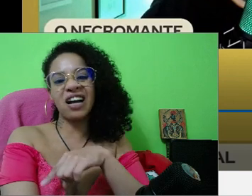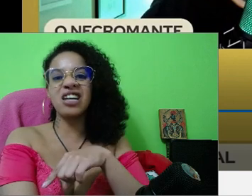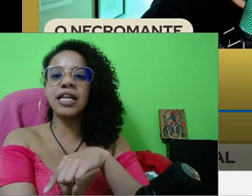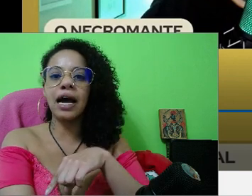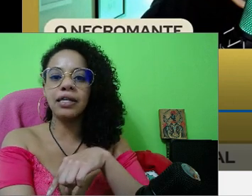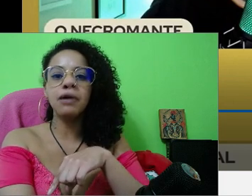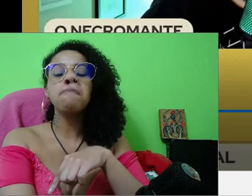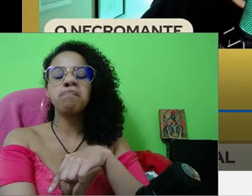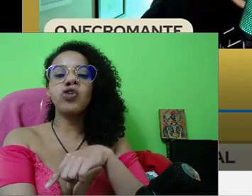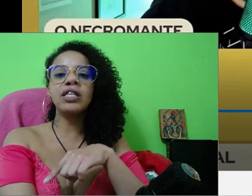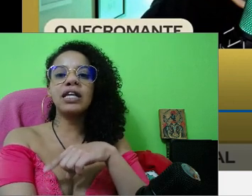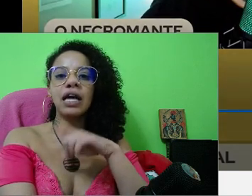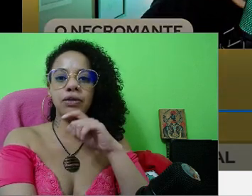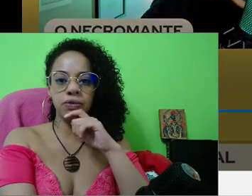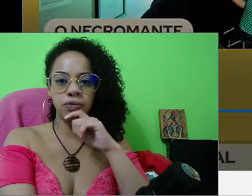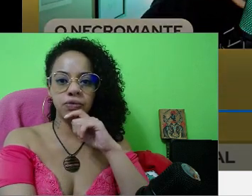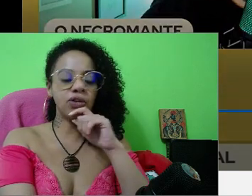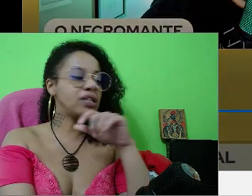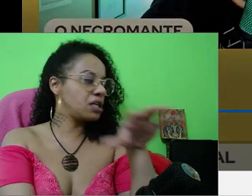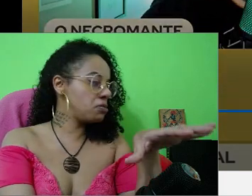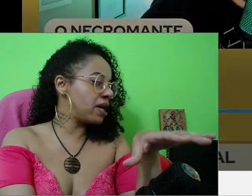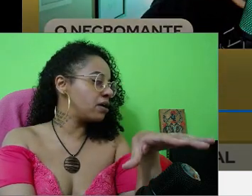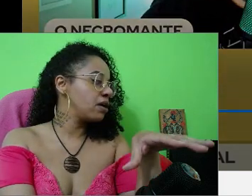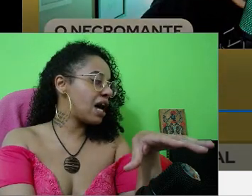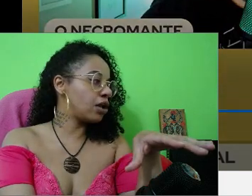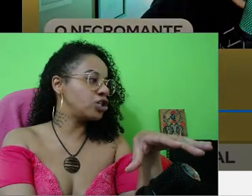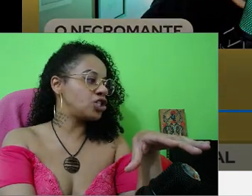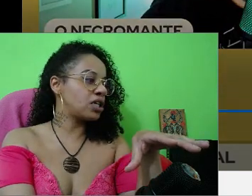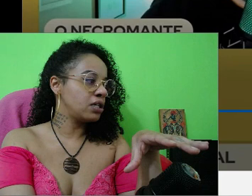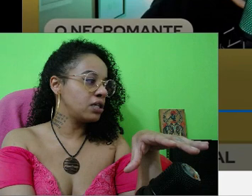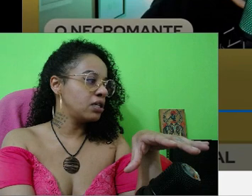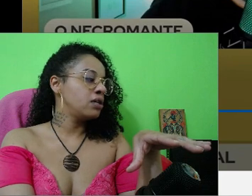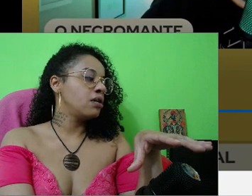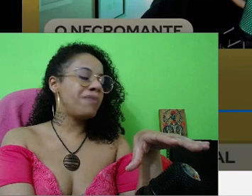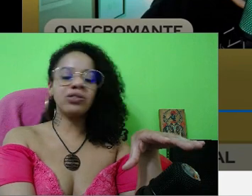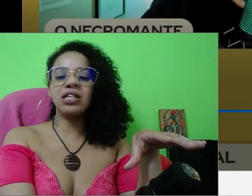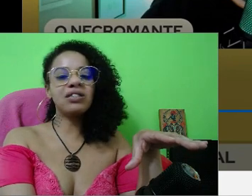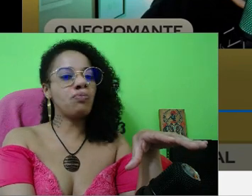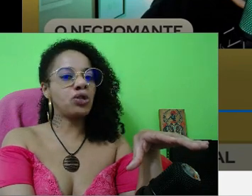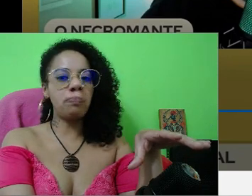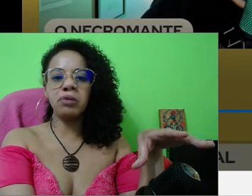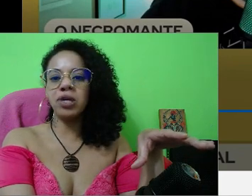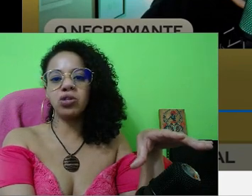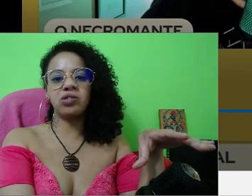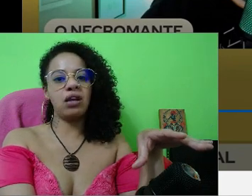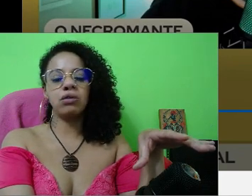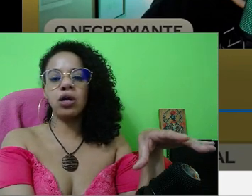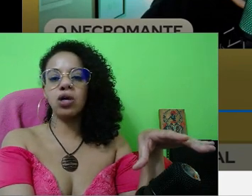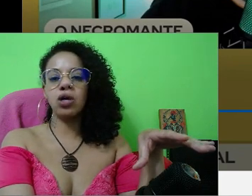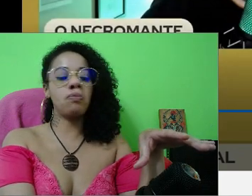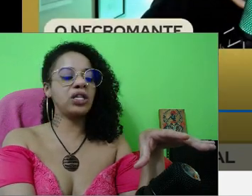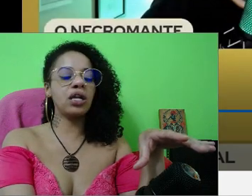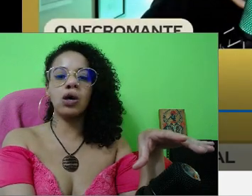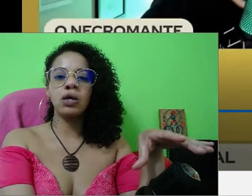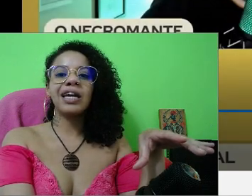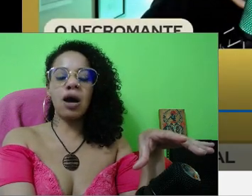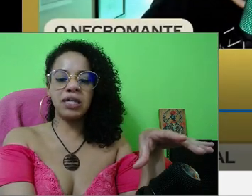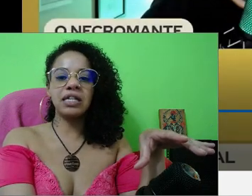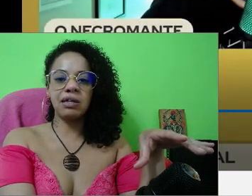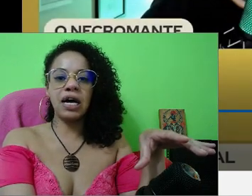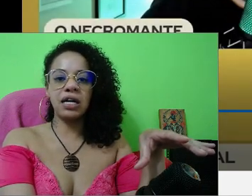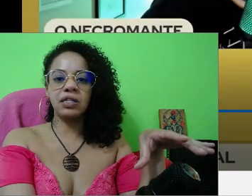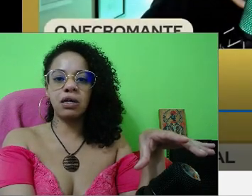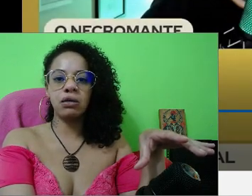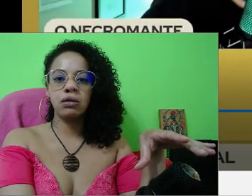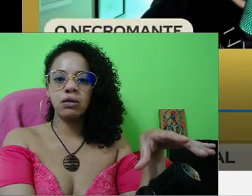nada porque é carteirada tô entendendo tô entendendo bem a lógica meu Vocês são muito oprimidos velho eu tenho muita dó